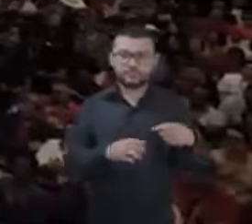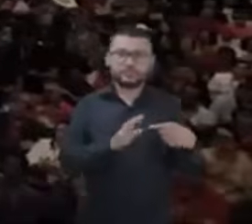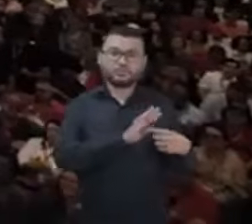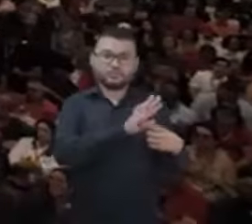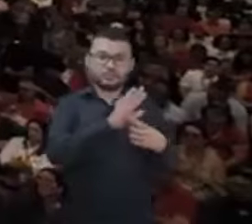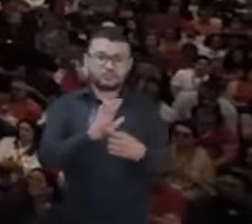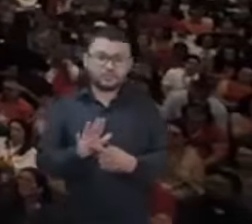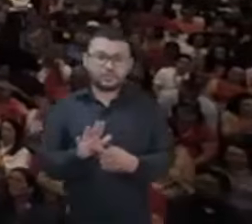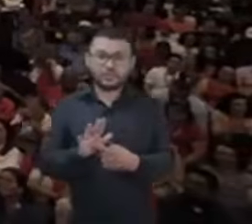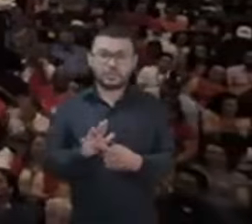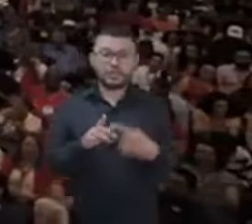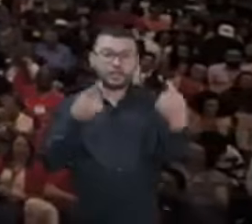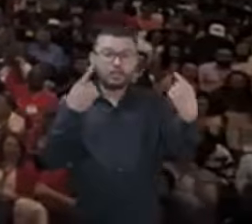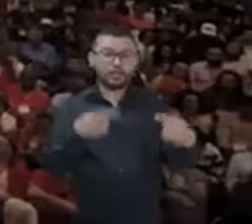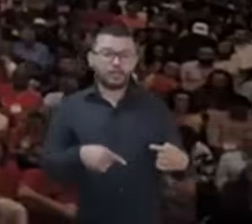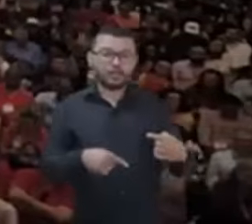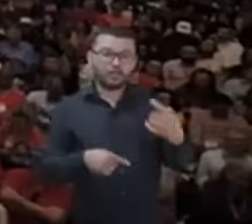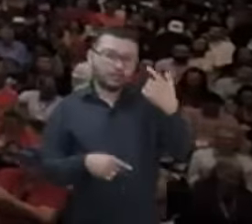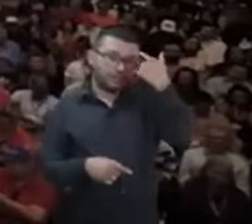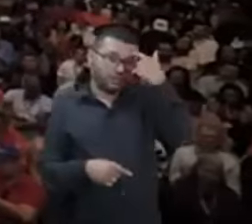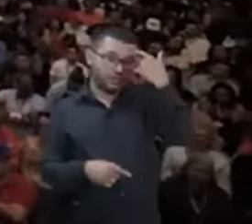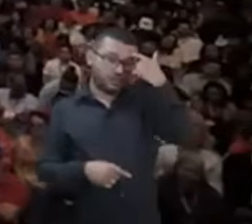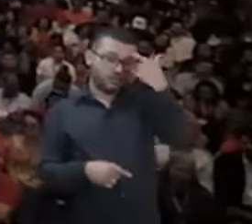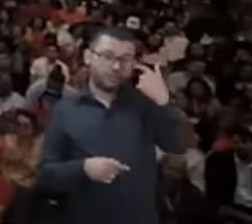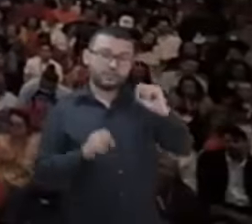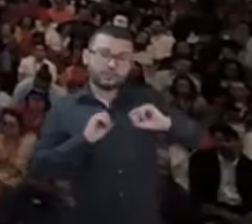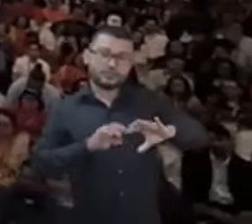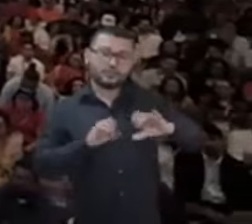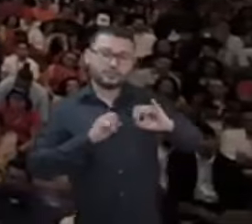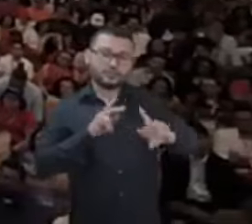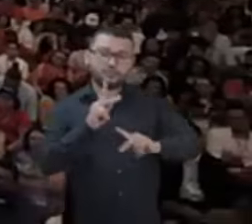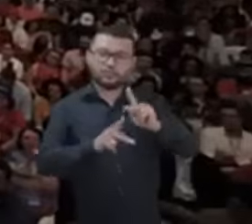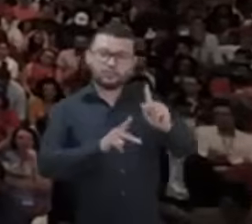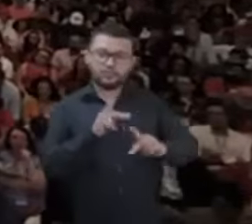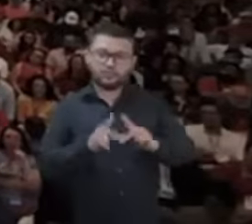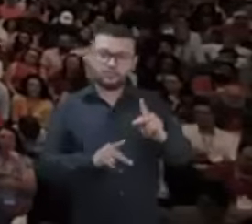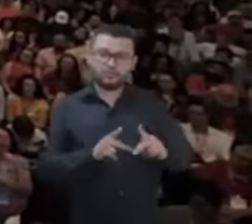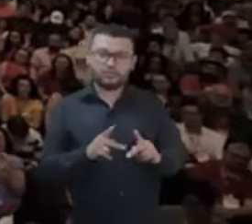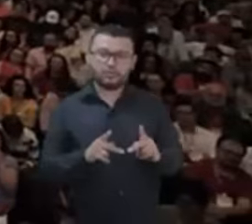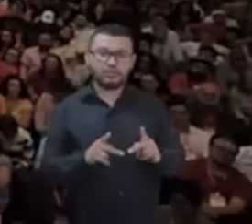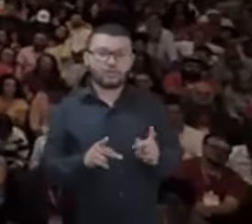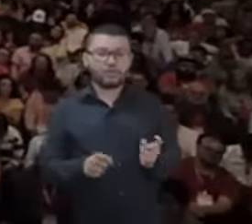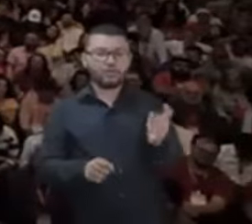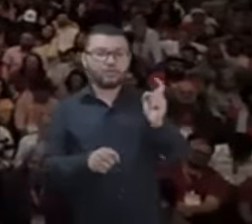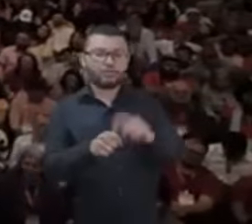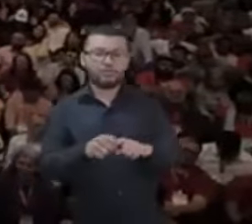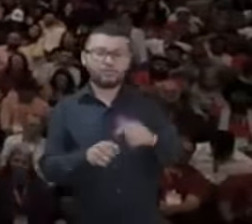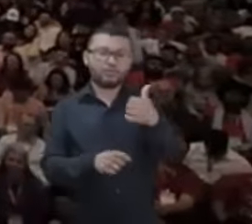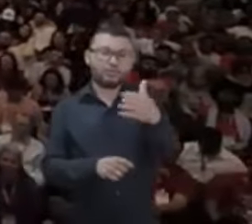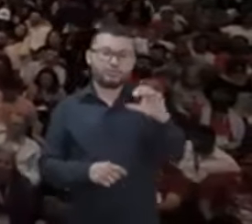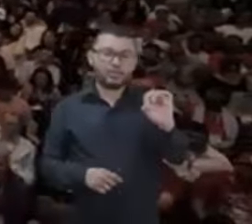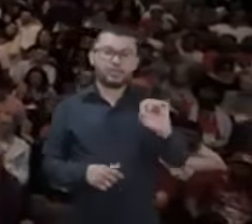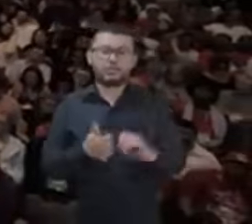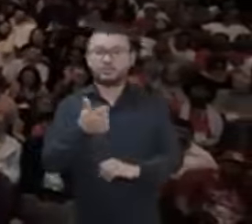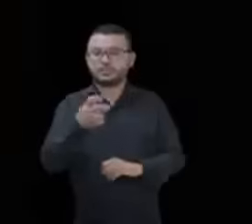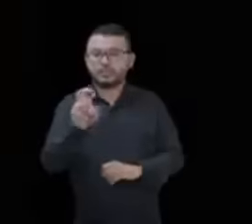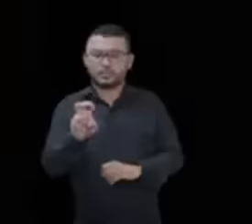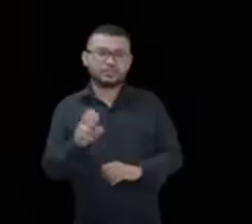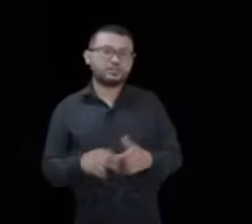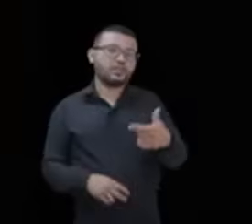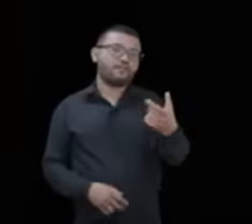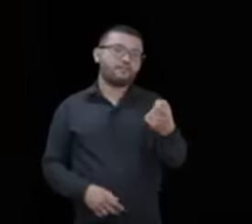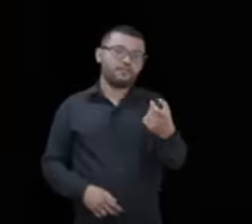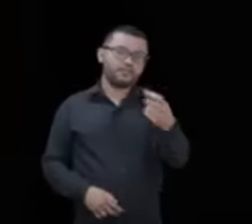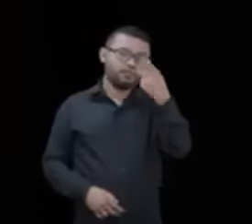que a disputa da consciência de classe é a educação popular, é reunir 10, 15, 20